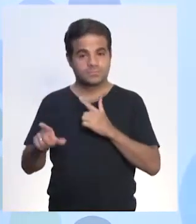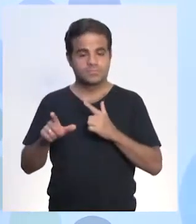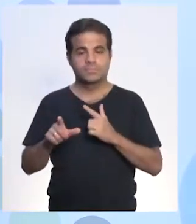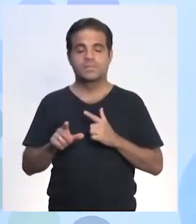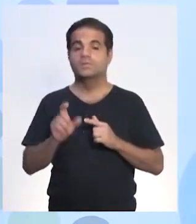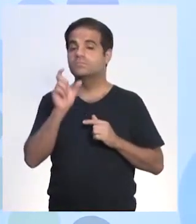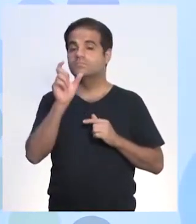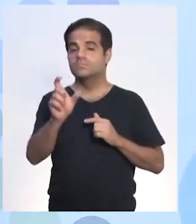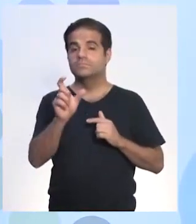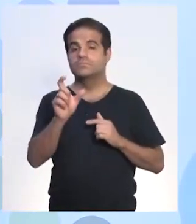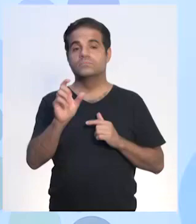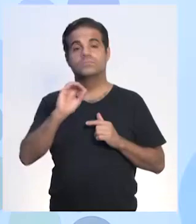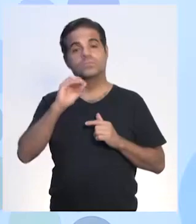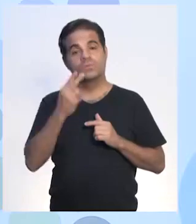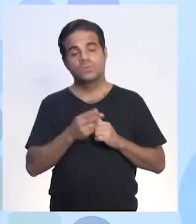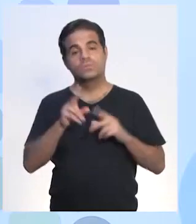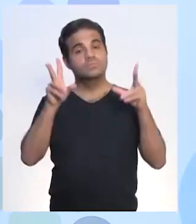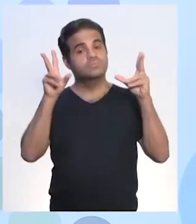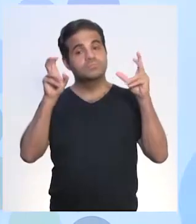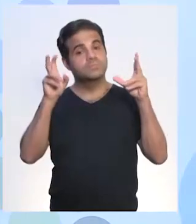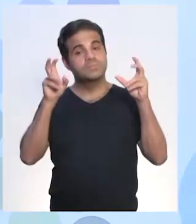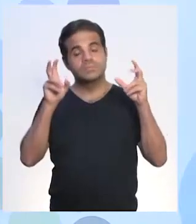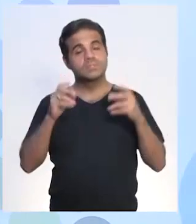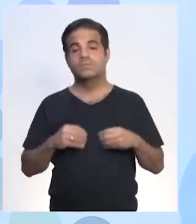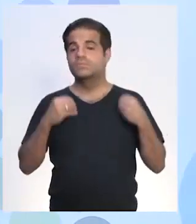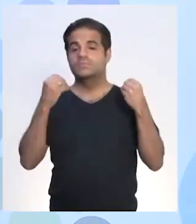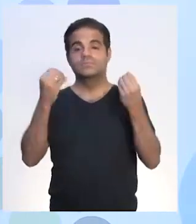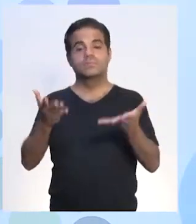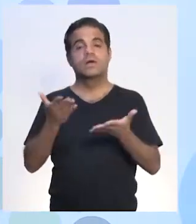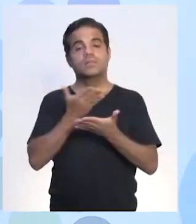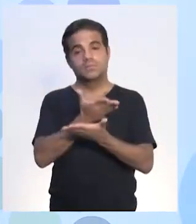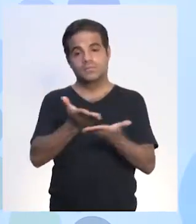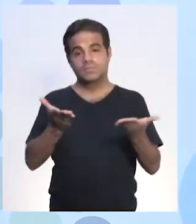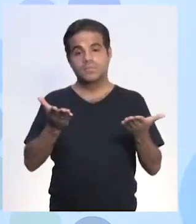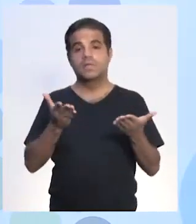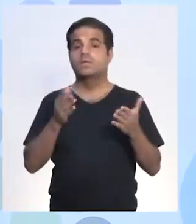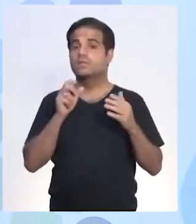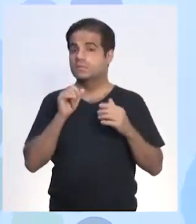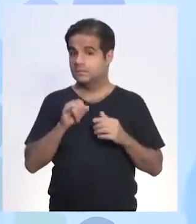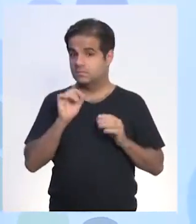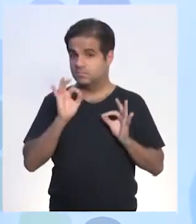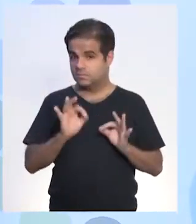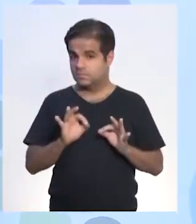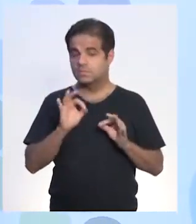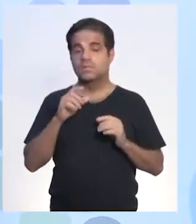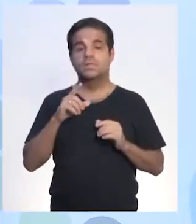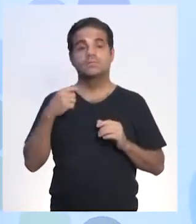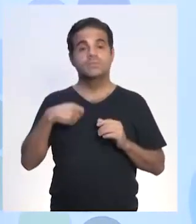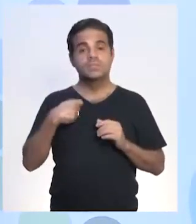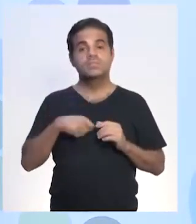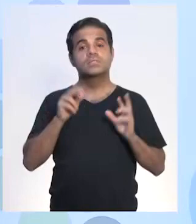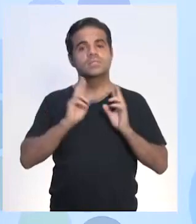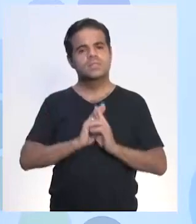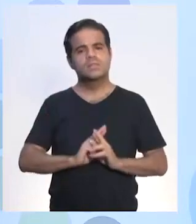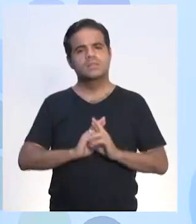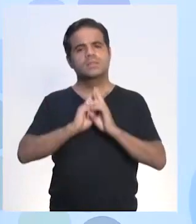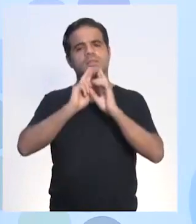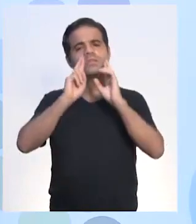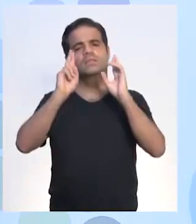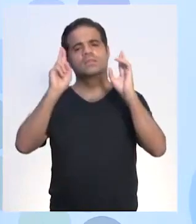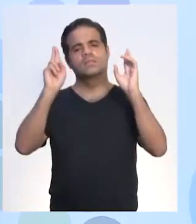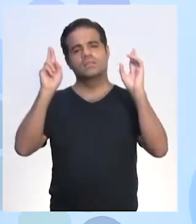de uma palavra ou uma expressão dada para você, desde que elas sejam